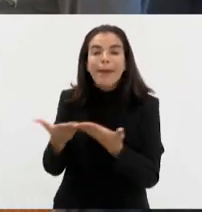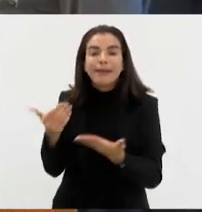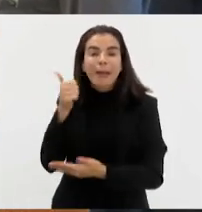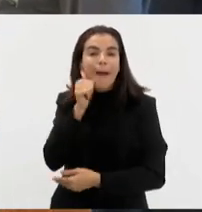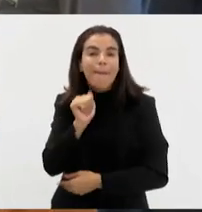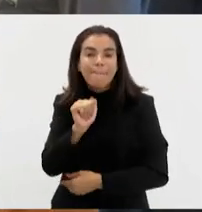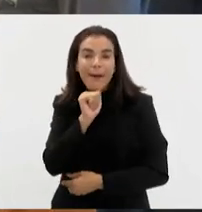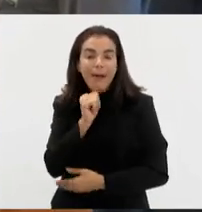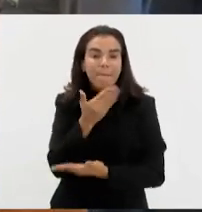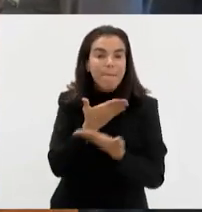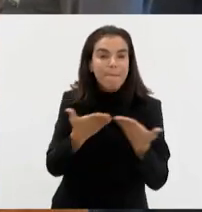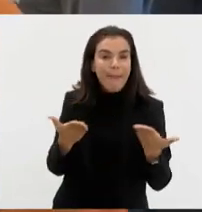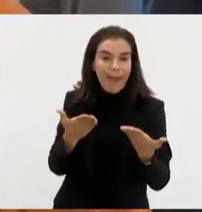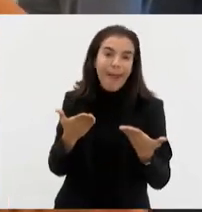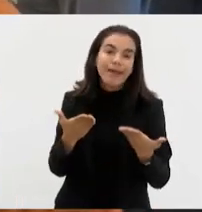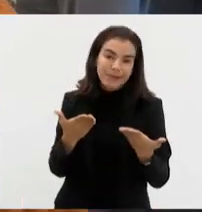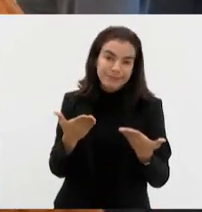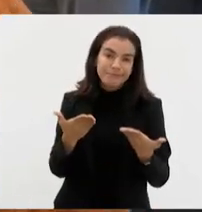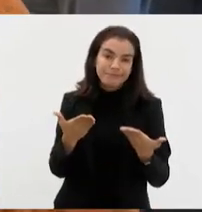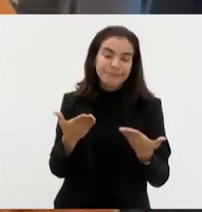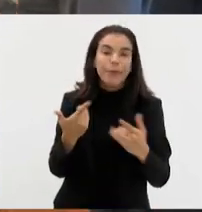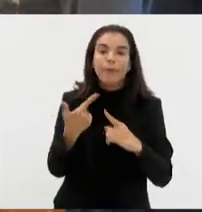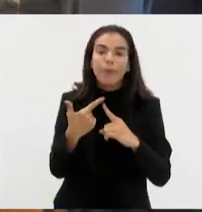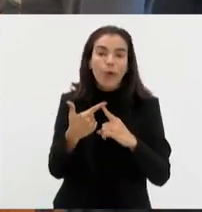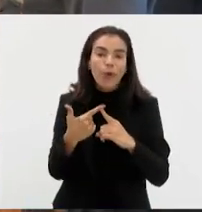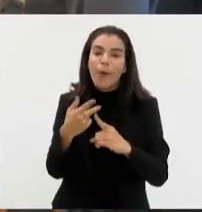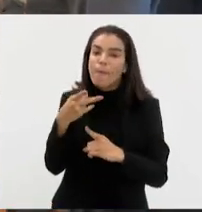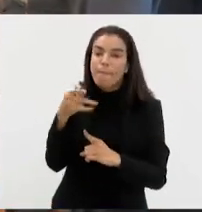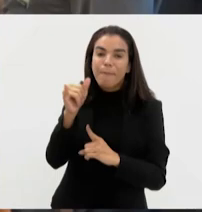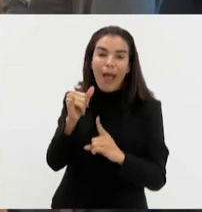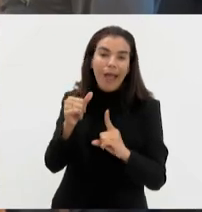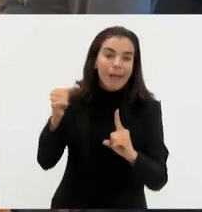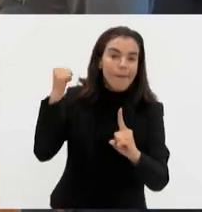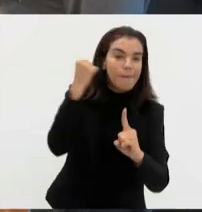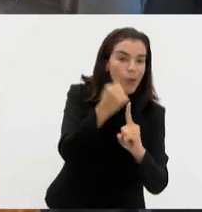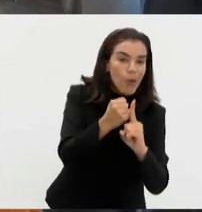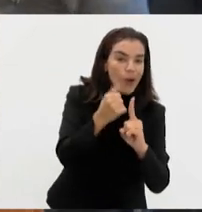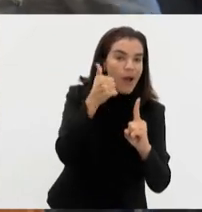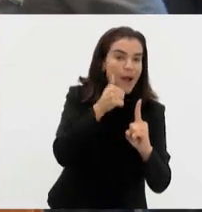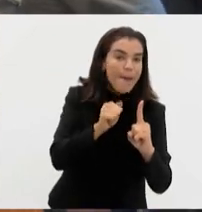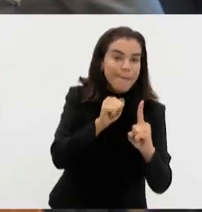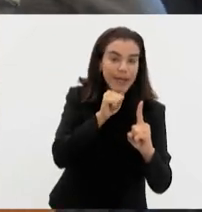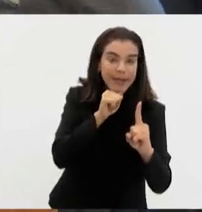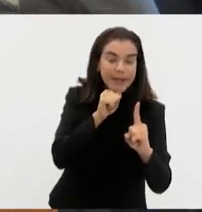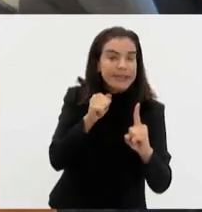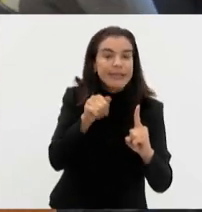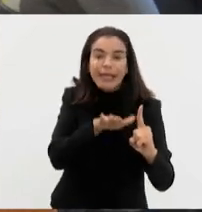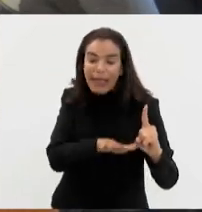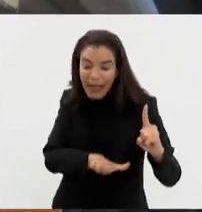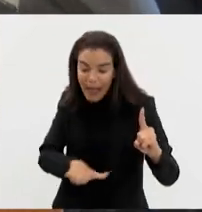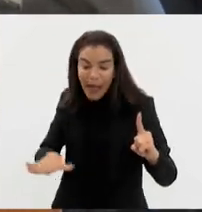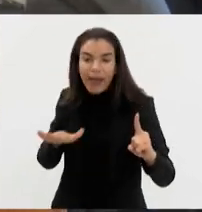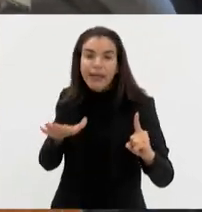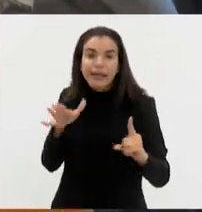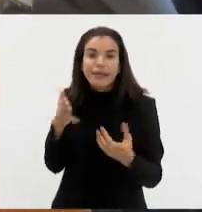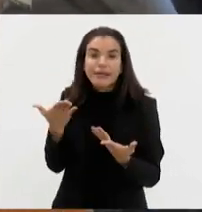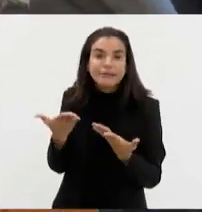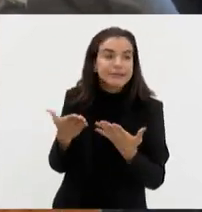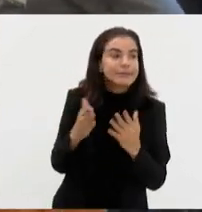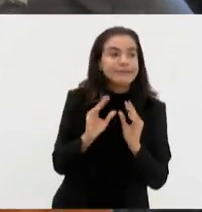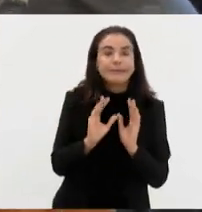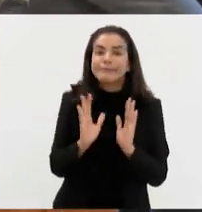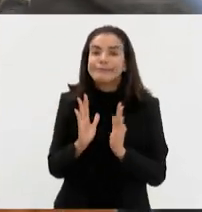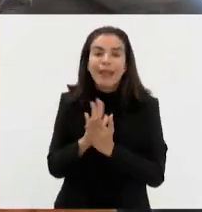assassinadas. Porque muitas vezes assassinada pelo próprio pai dessa criança, e essa criança fica desassistida completamente